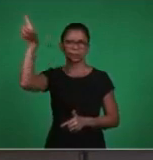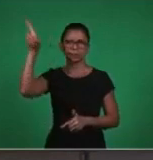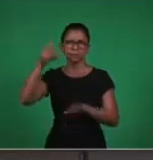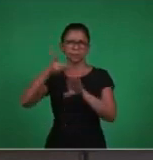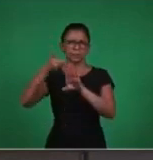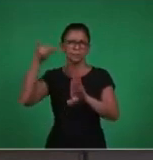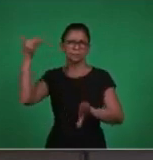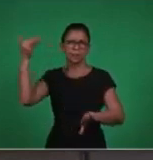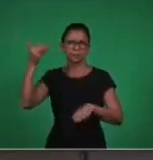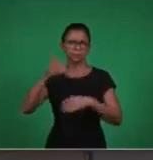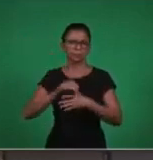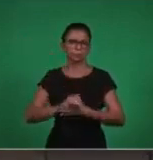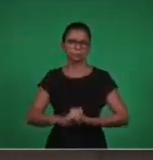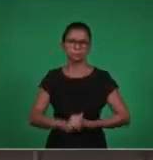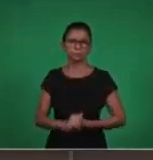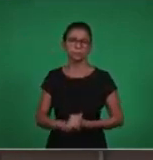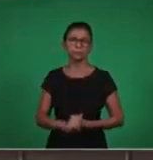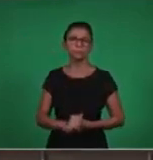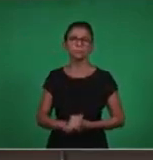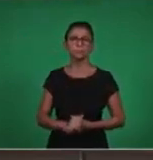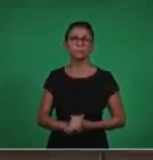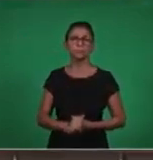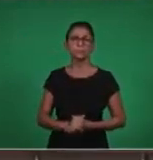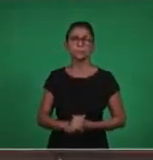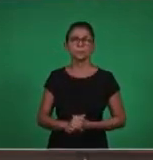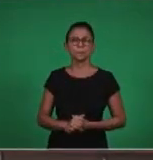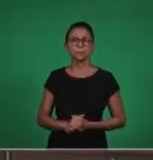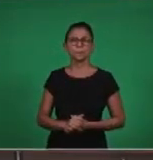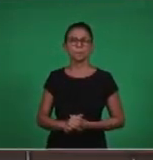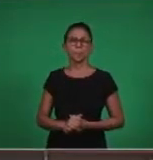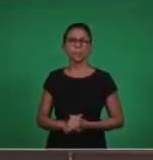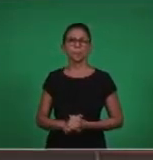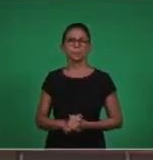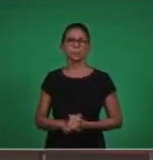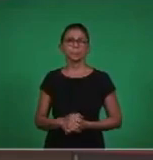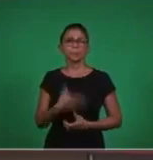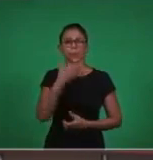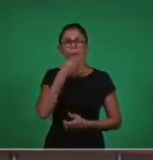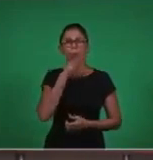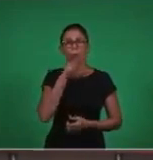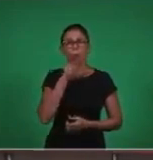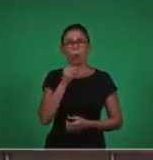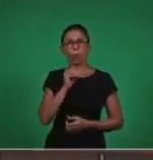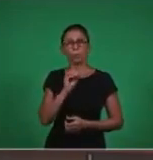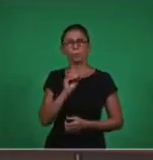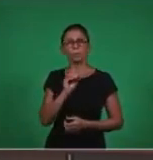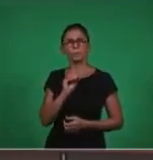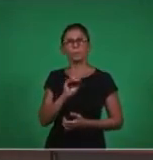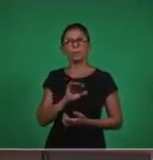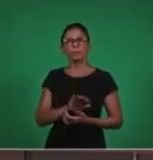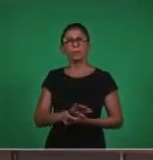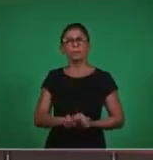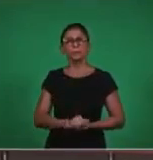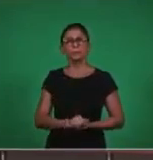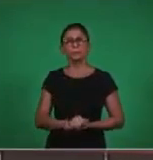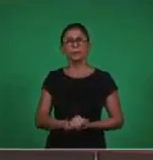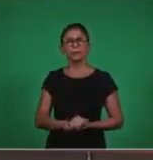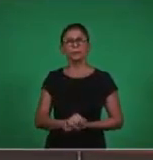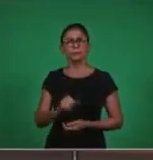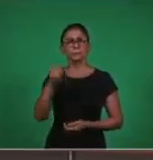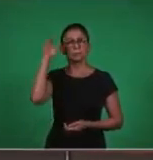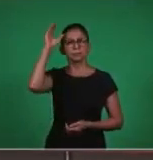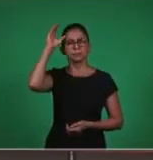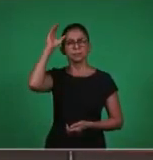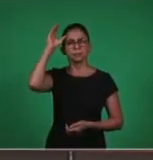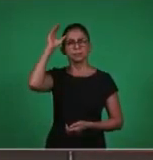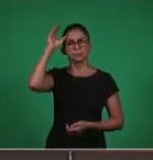mais, aquilo que Darwin fez, ele pegou aquilo que já estava feito, e para mostrar como o que